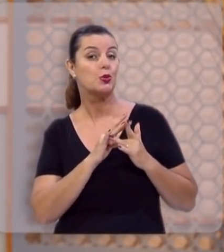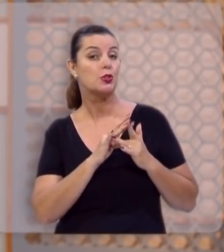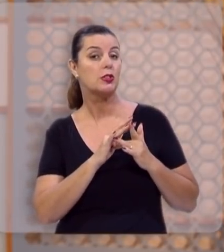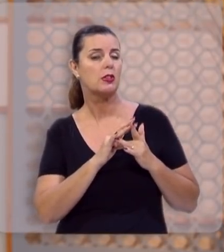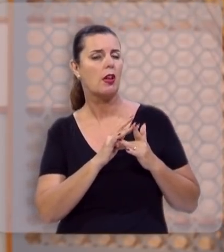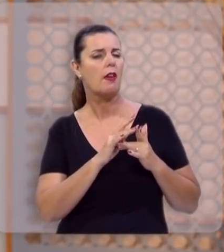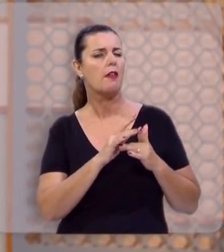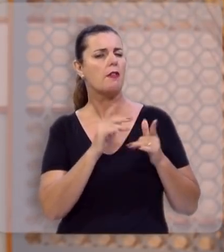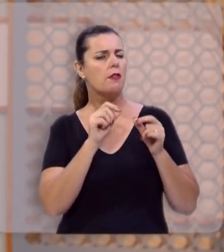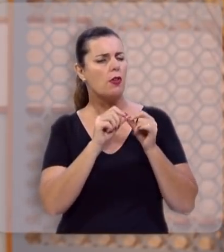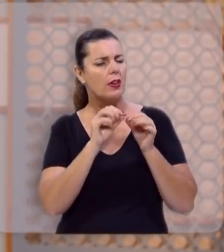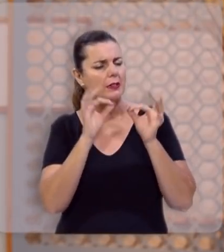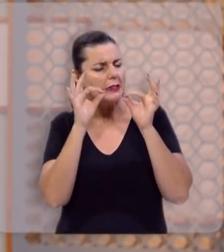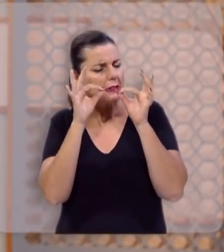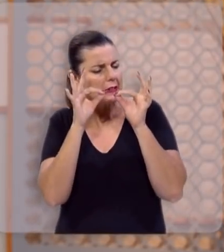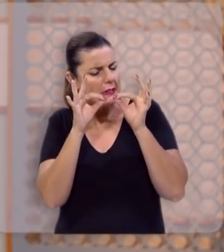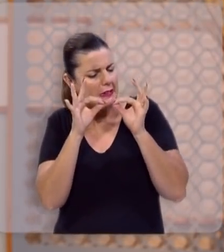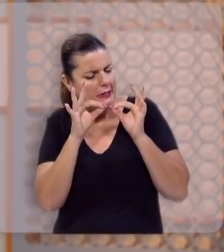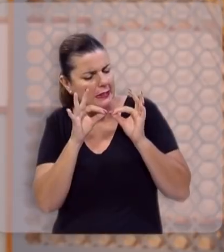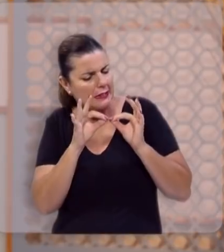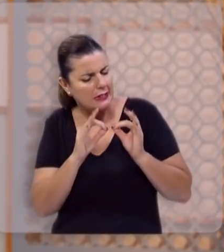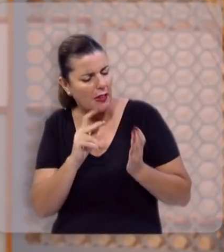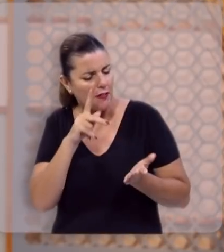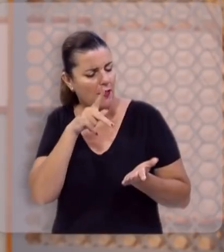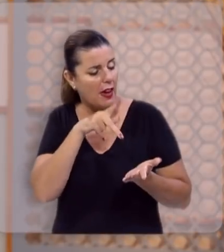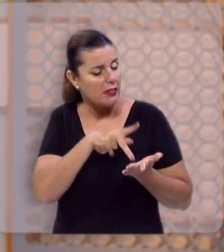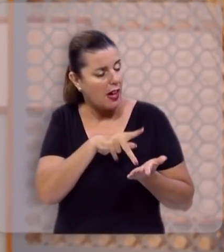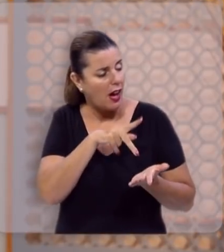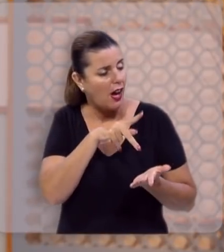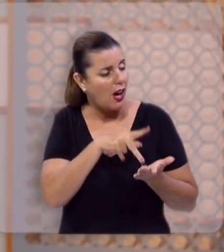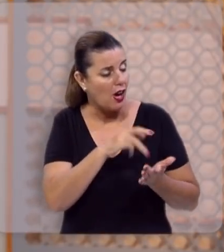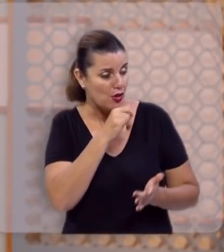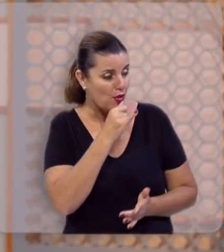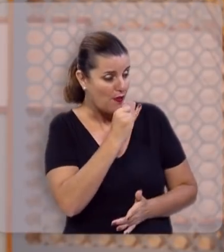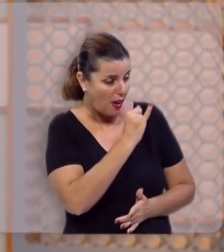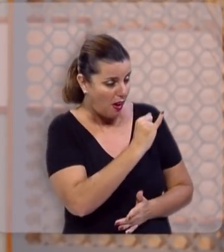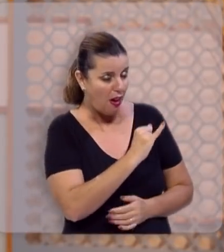cirurgicamente preciso. Em verdade te digo,